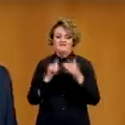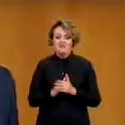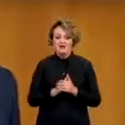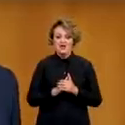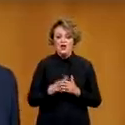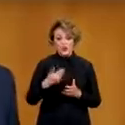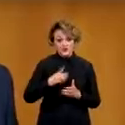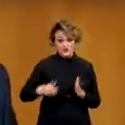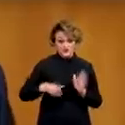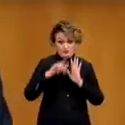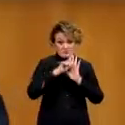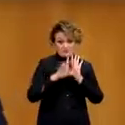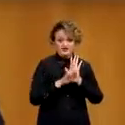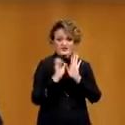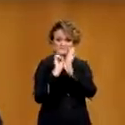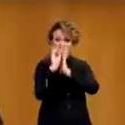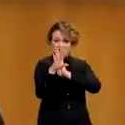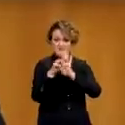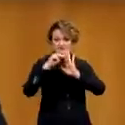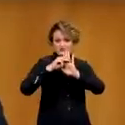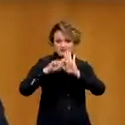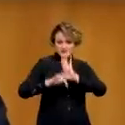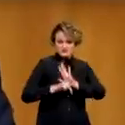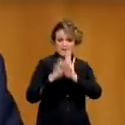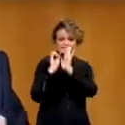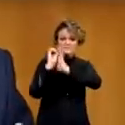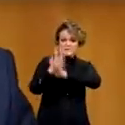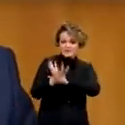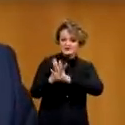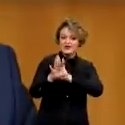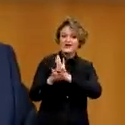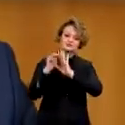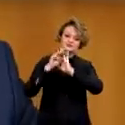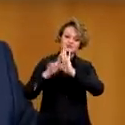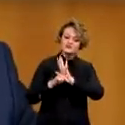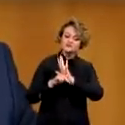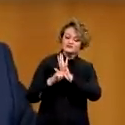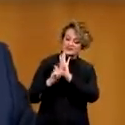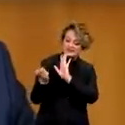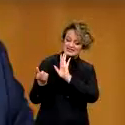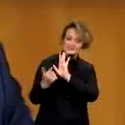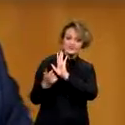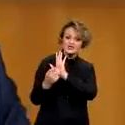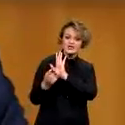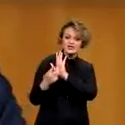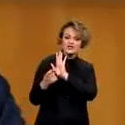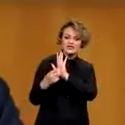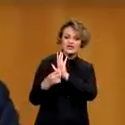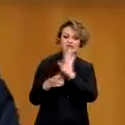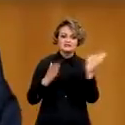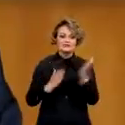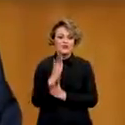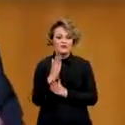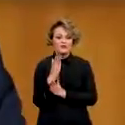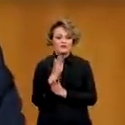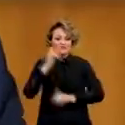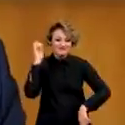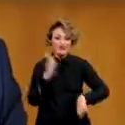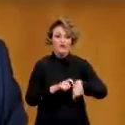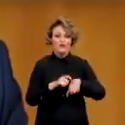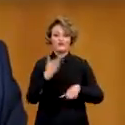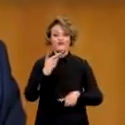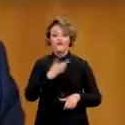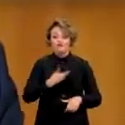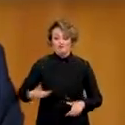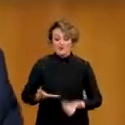lei para o Congresso Nacional, uma medida provisória, essa medida provisória necessariamente não tem que ser aprovada tal como o governo